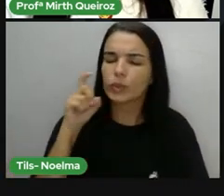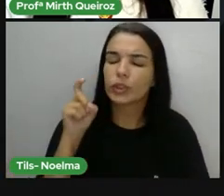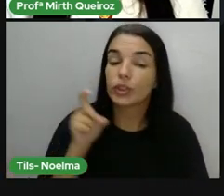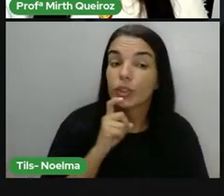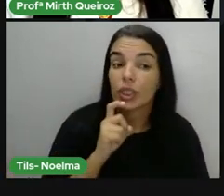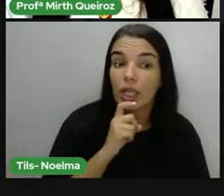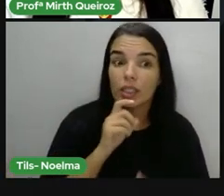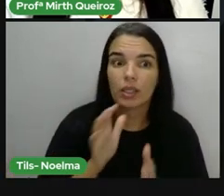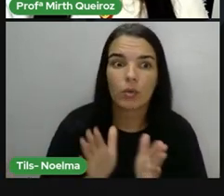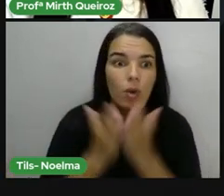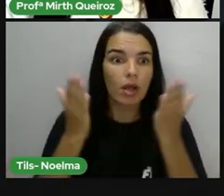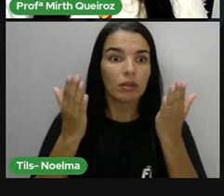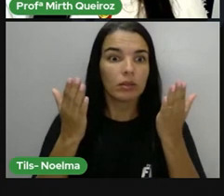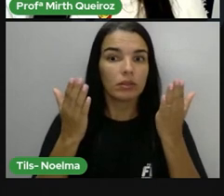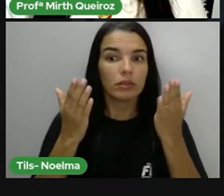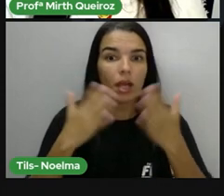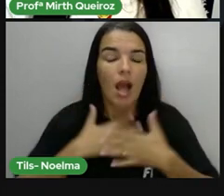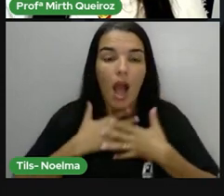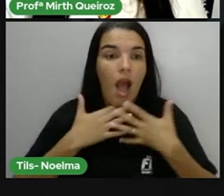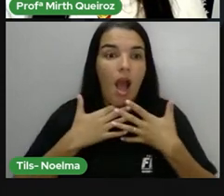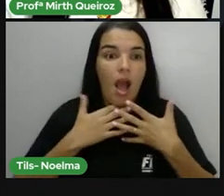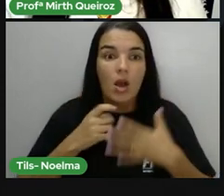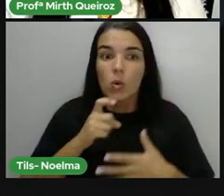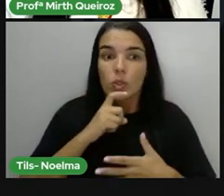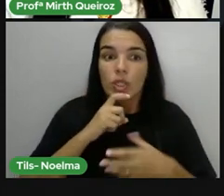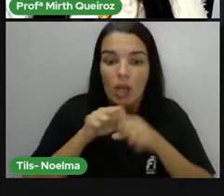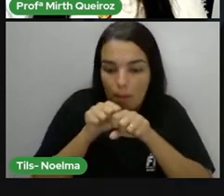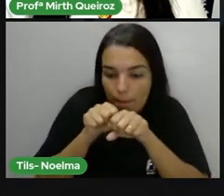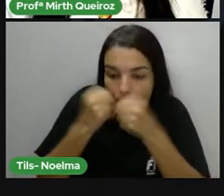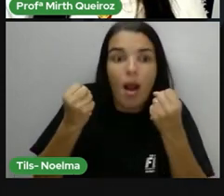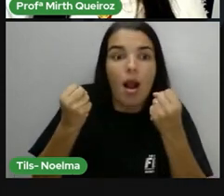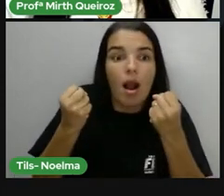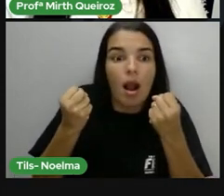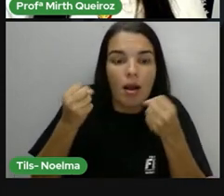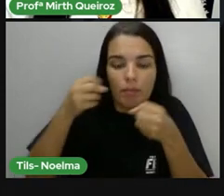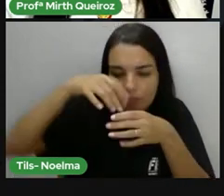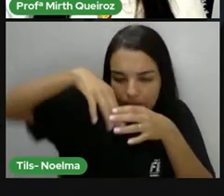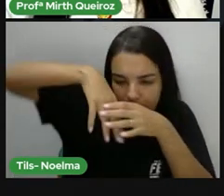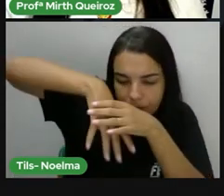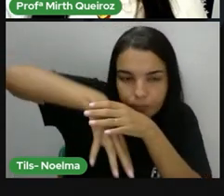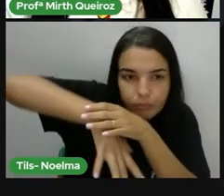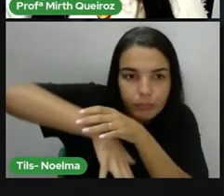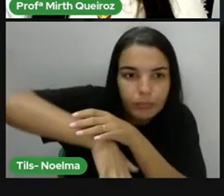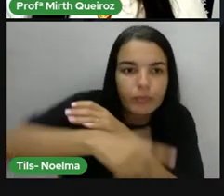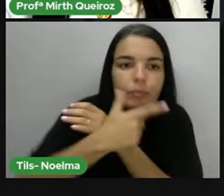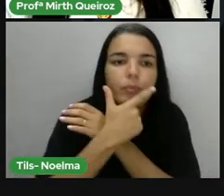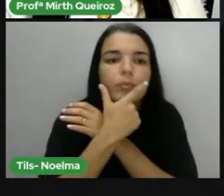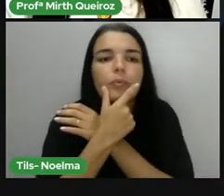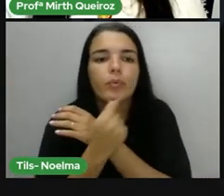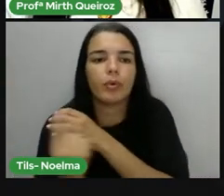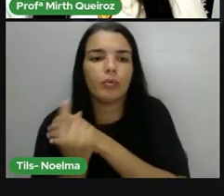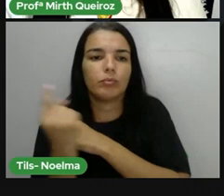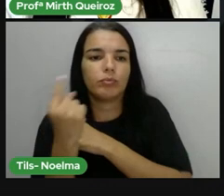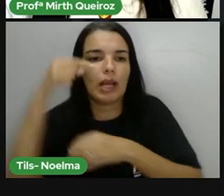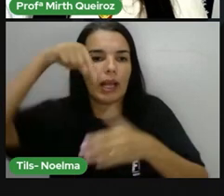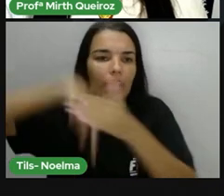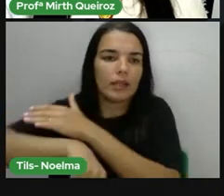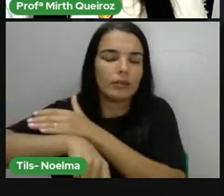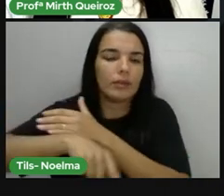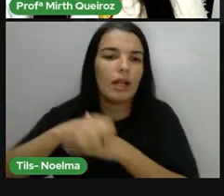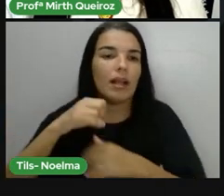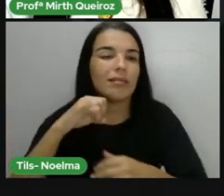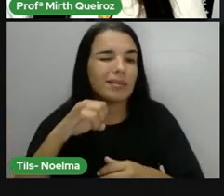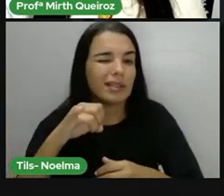de repente, o gelo se rompeu e um deles caiu na água. A corrente interna